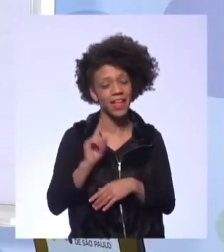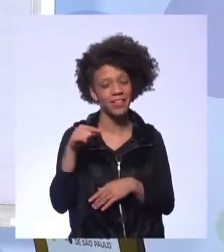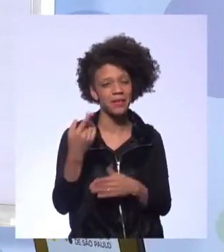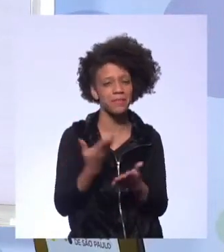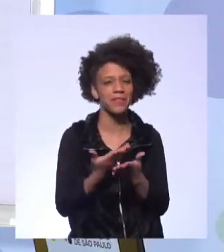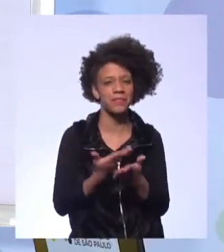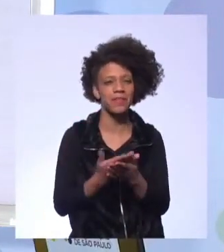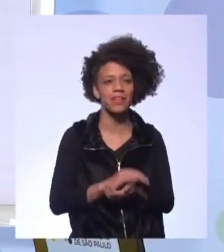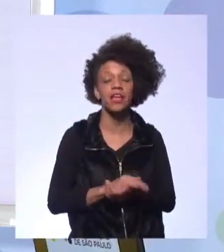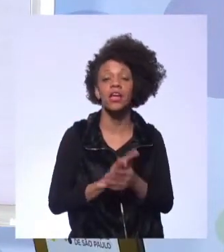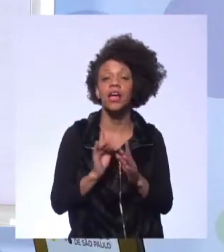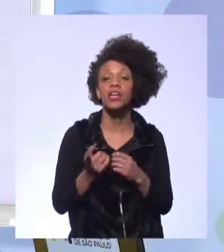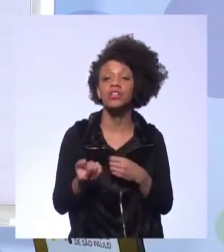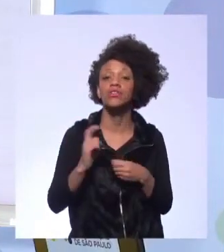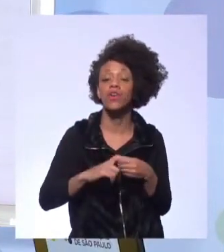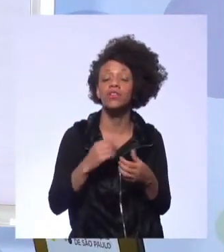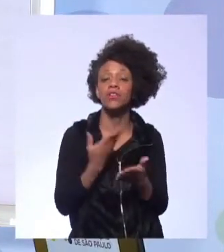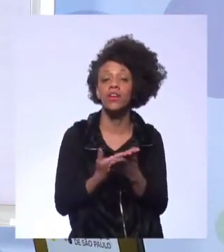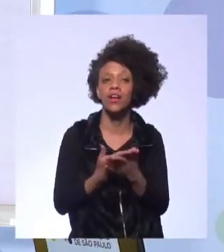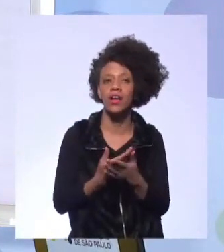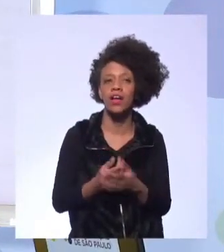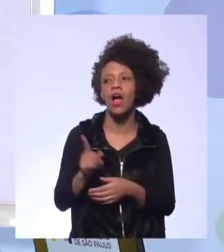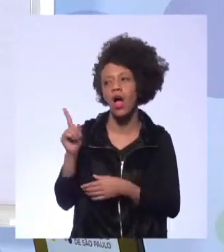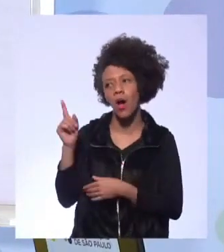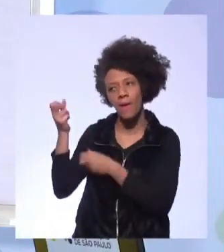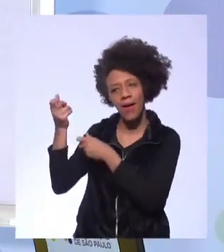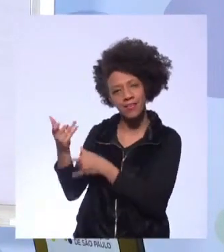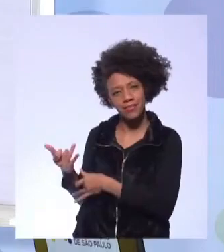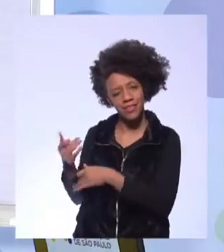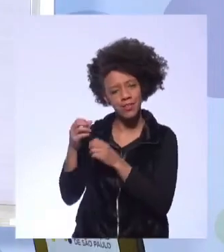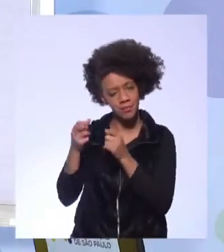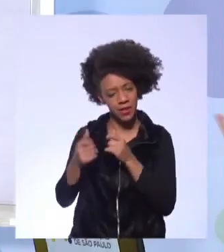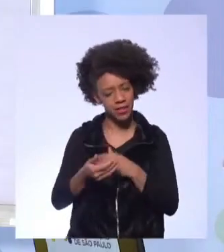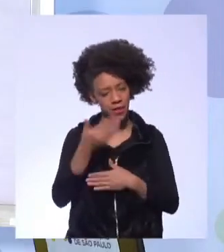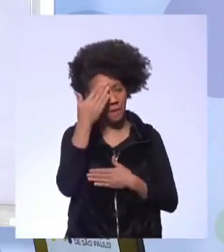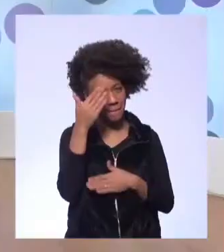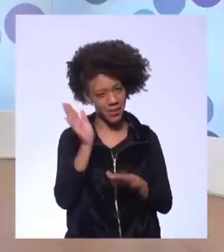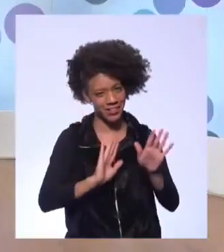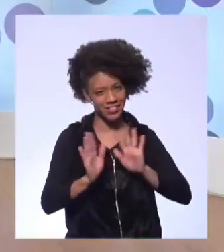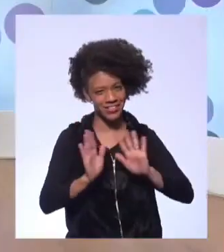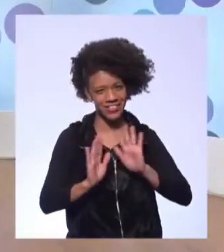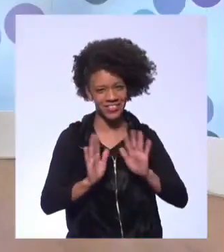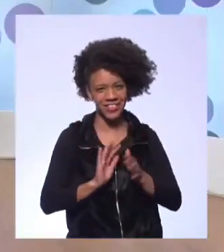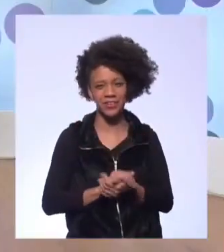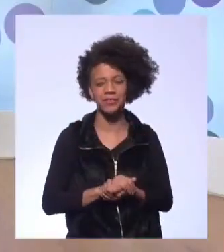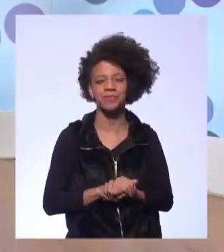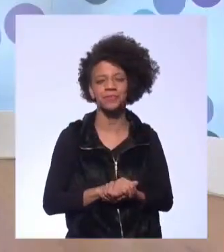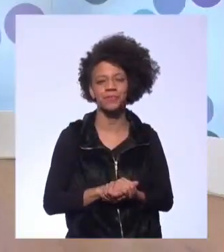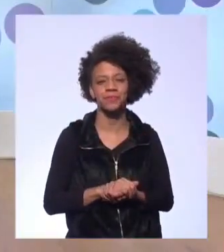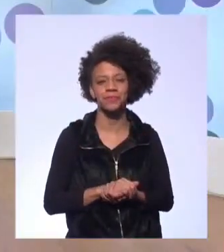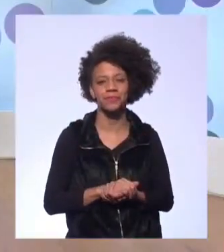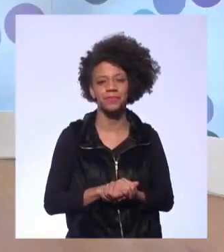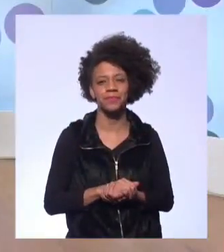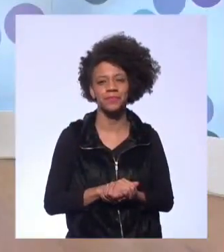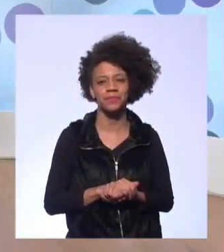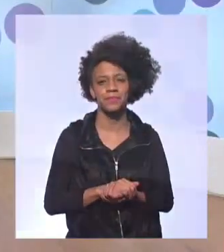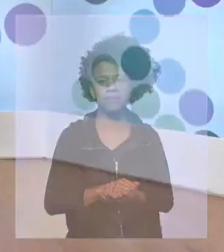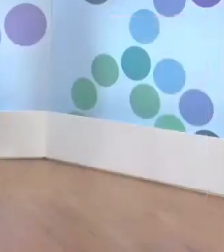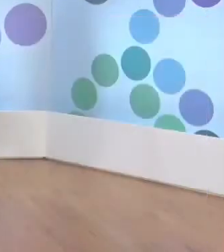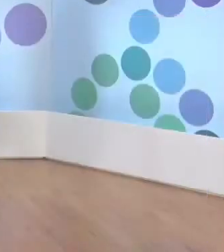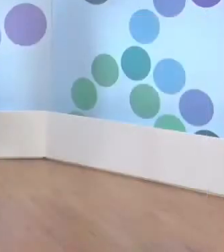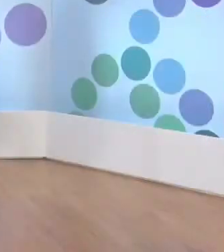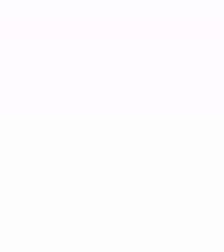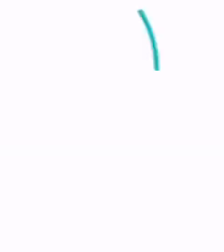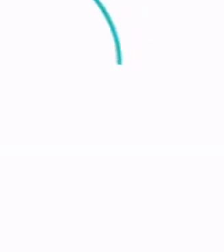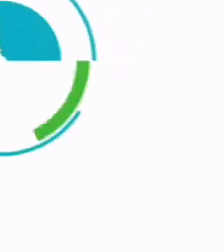aula, Daniela. E a gente volta na próxima aula com essa atividade aqui, ok, pessoal? Obrigada. Tchau, até a próxima. Tchau.